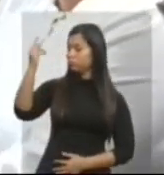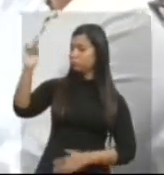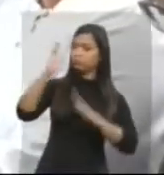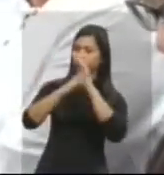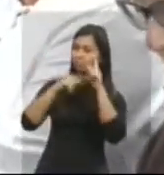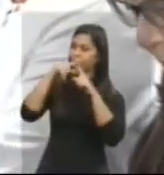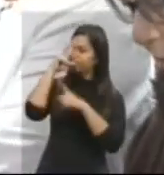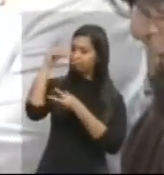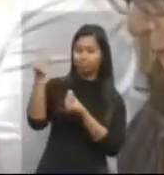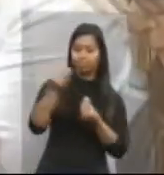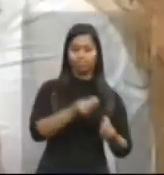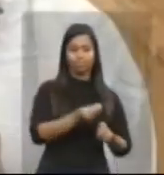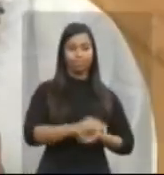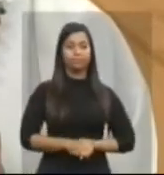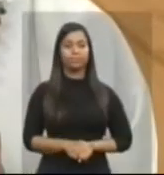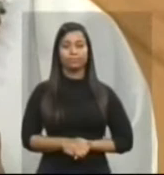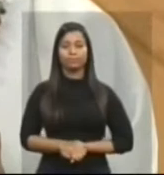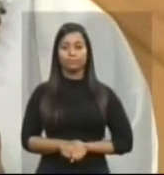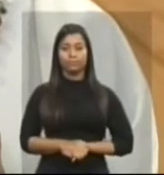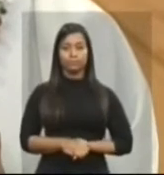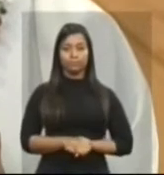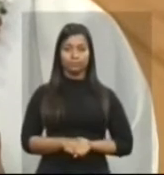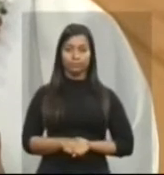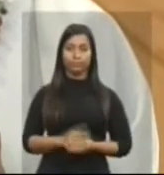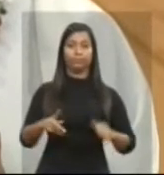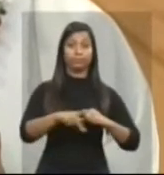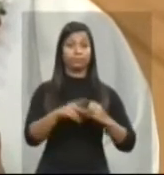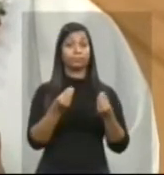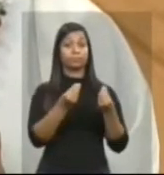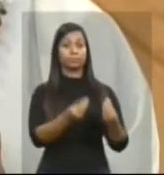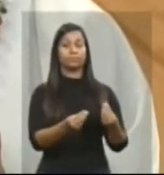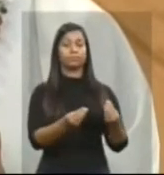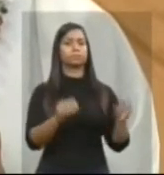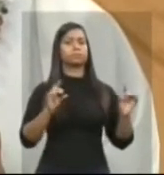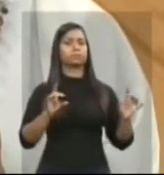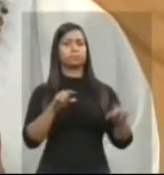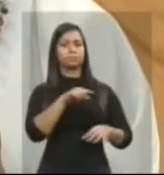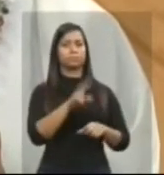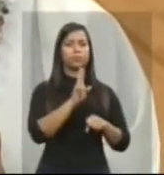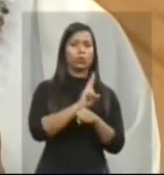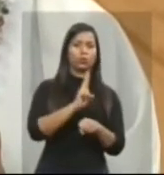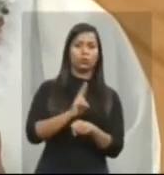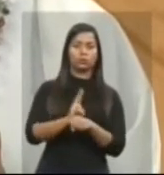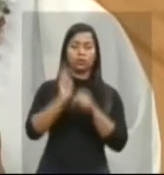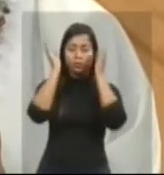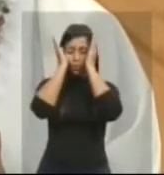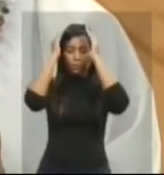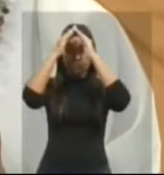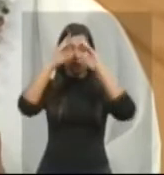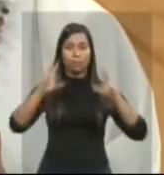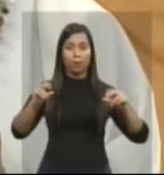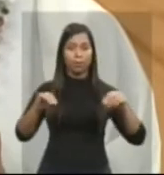vossa Igreja. Vós destes a Pedro o primado, protegei o Papa